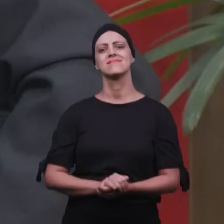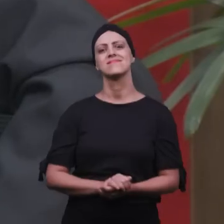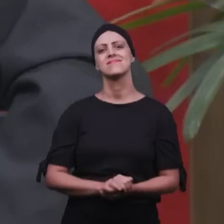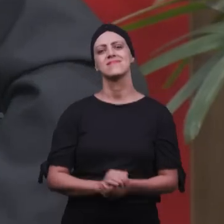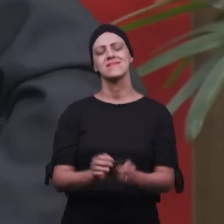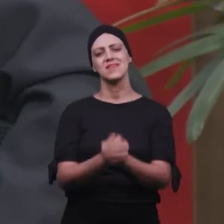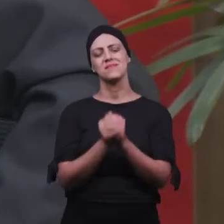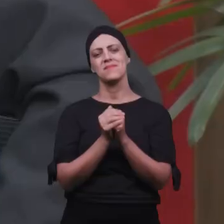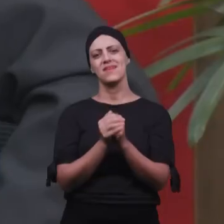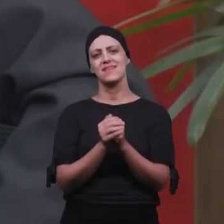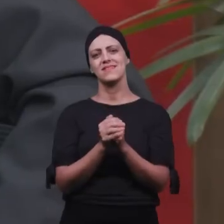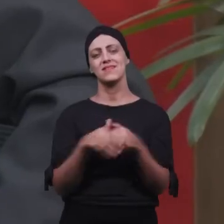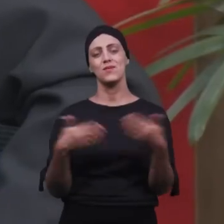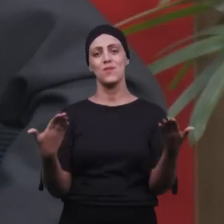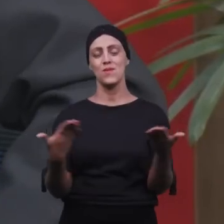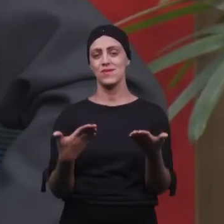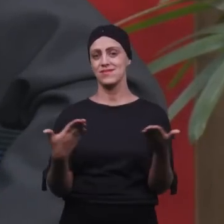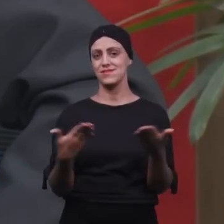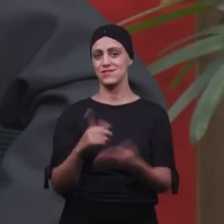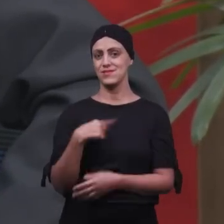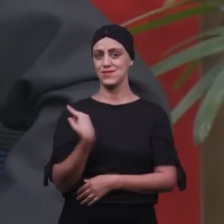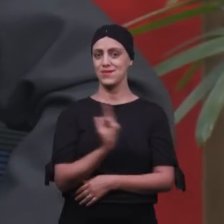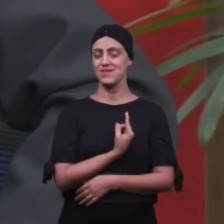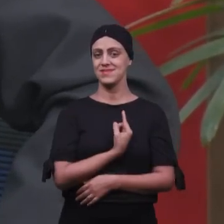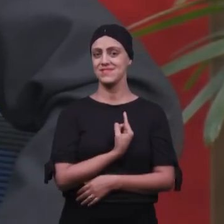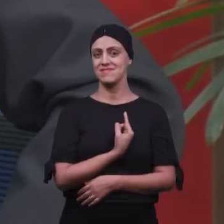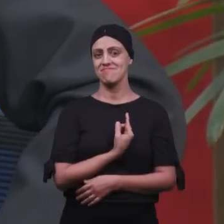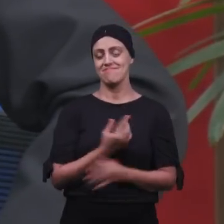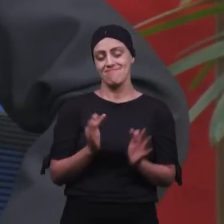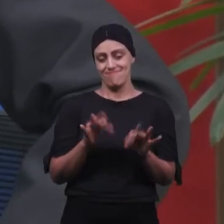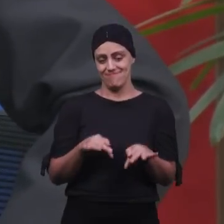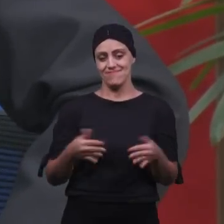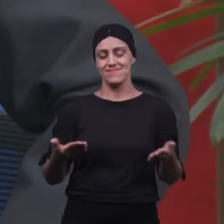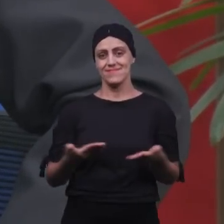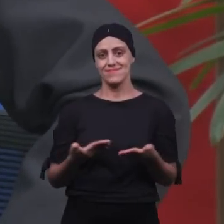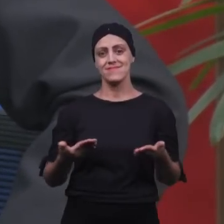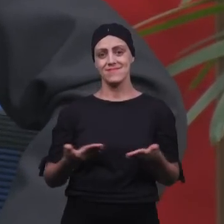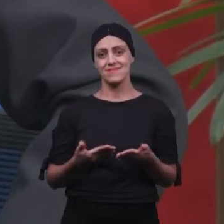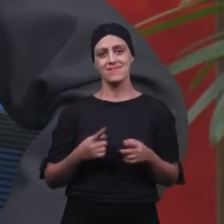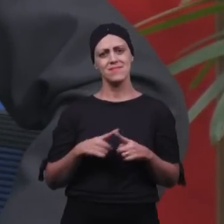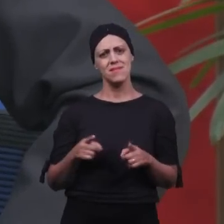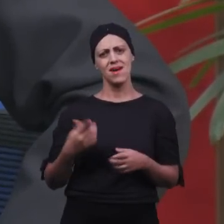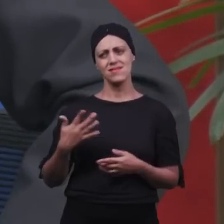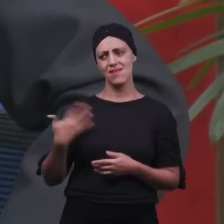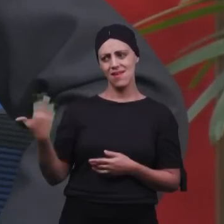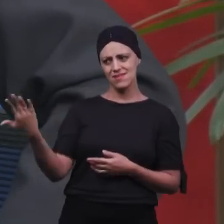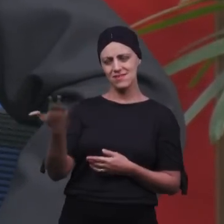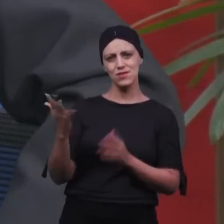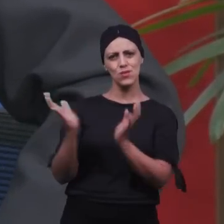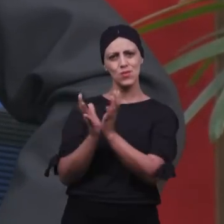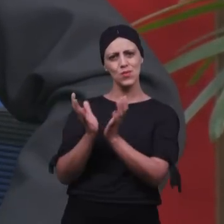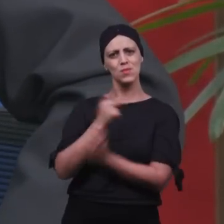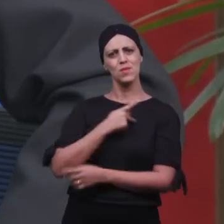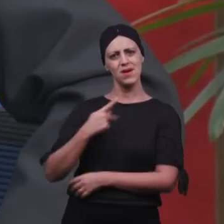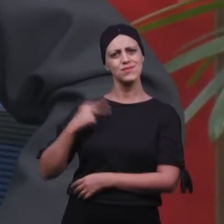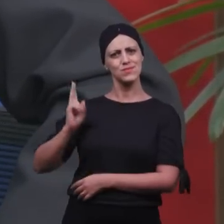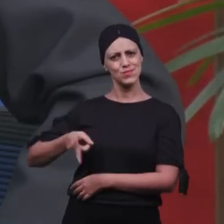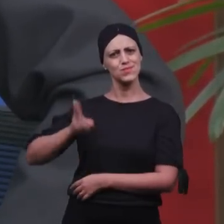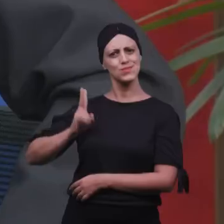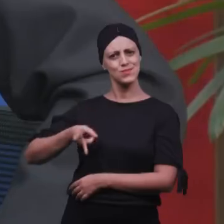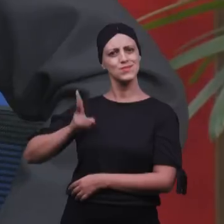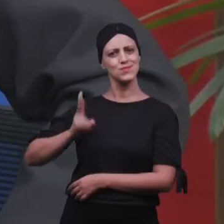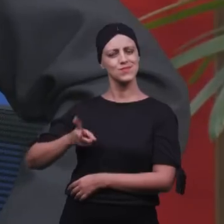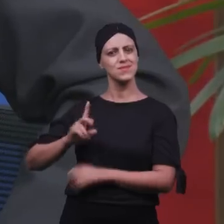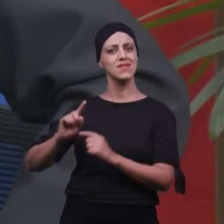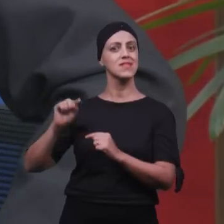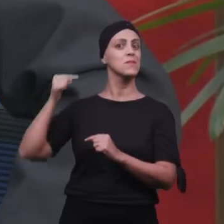irmãos. Então, hoje nós vamos ficar por aqui, mas esses mesmos pastores, esse mesmo grupo, vai participar